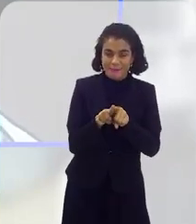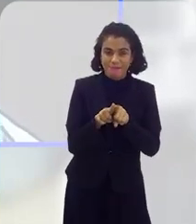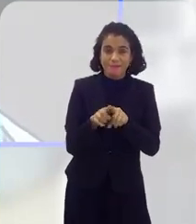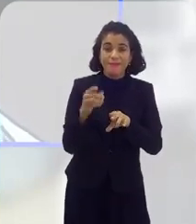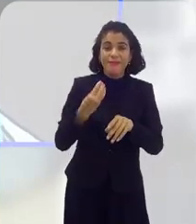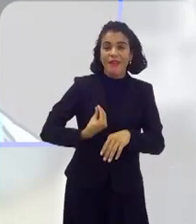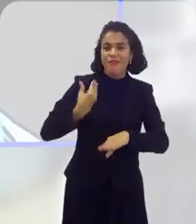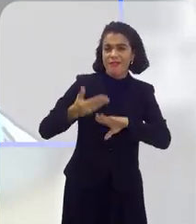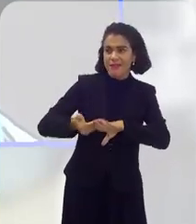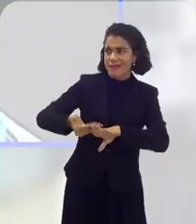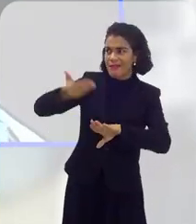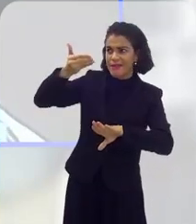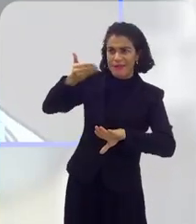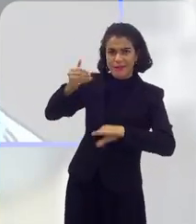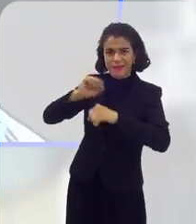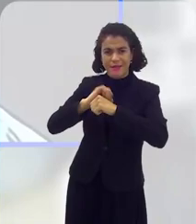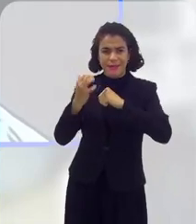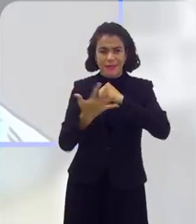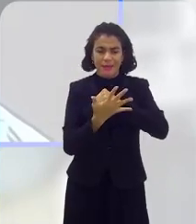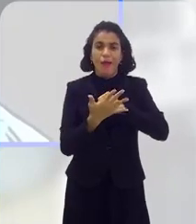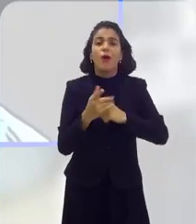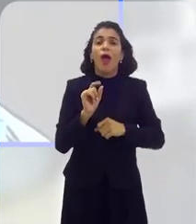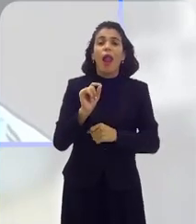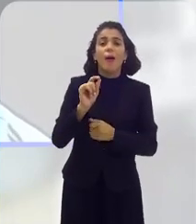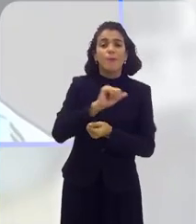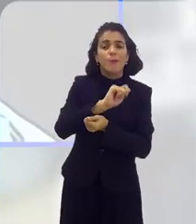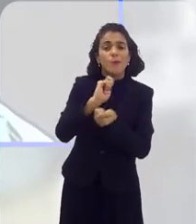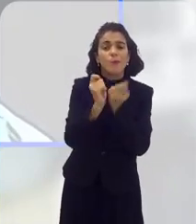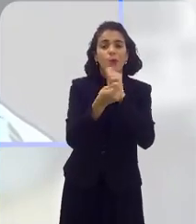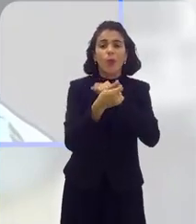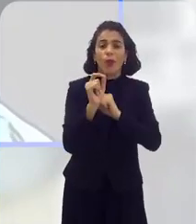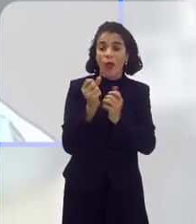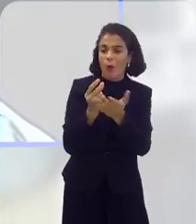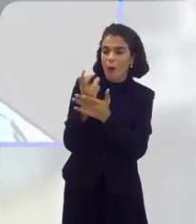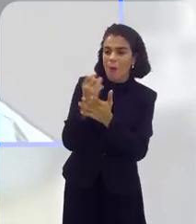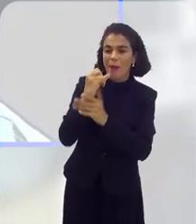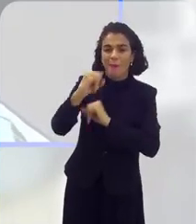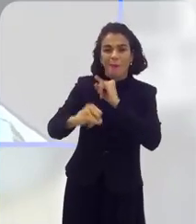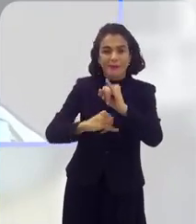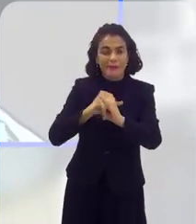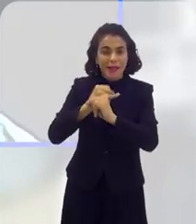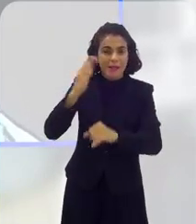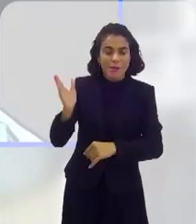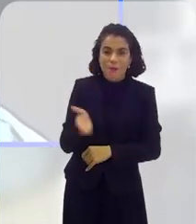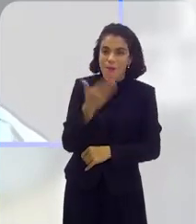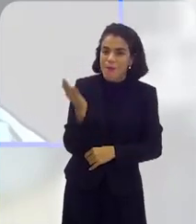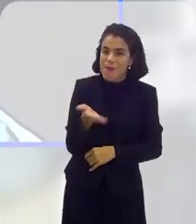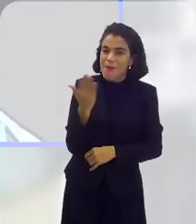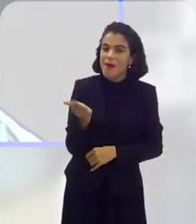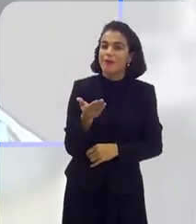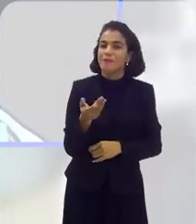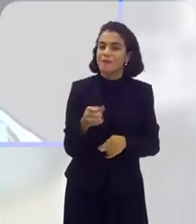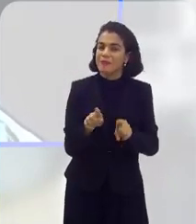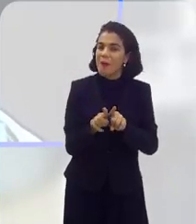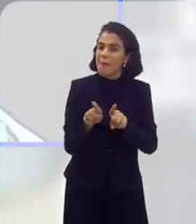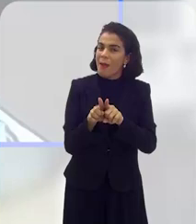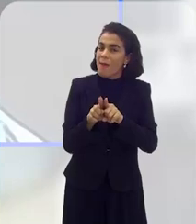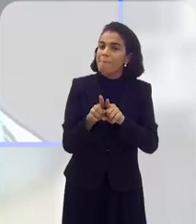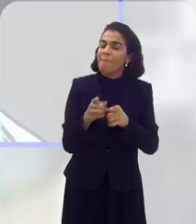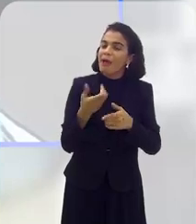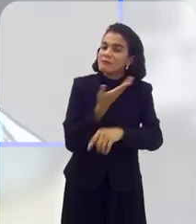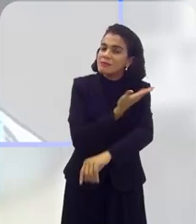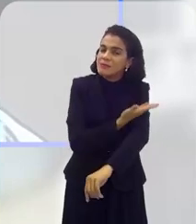vida anterior, né, como compras por internet, esse tipo de coisa. E parece que criou também um